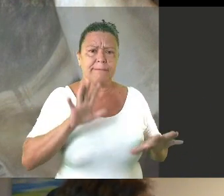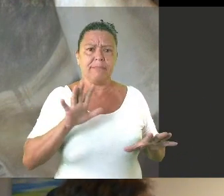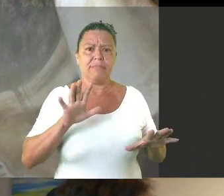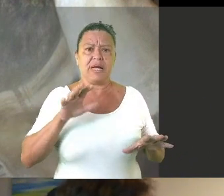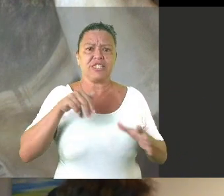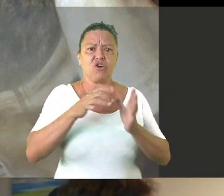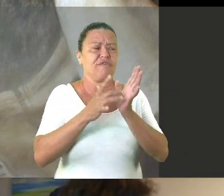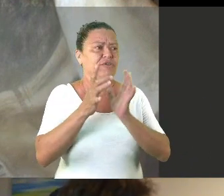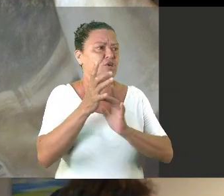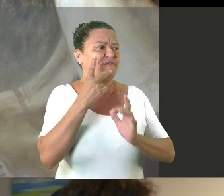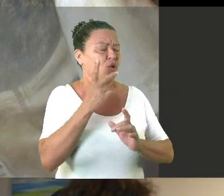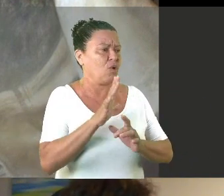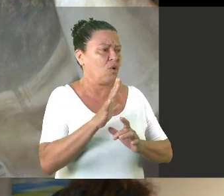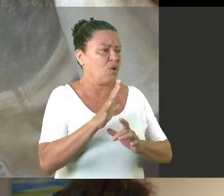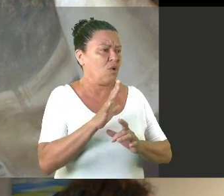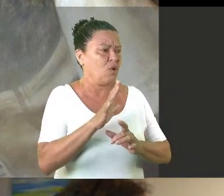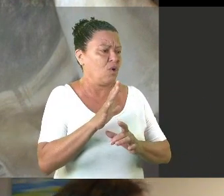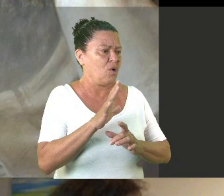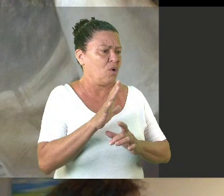e disse.